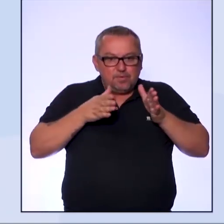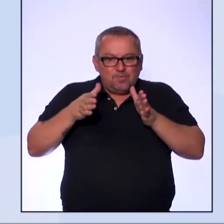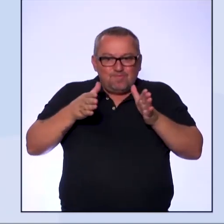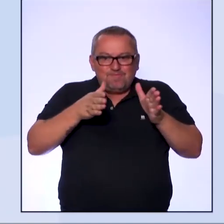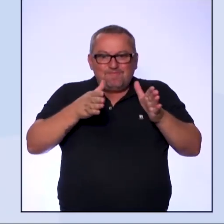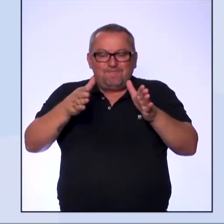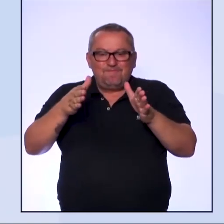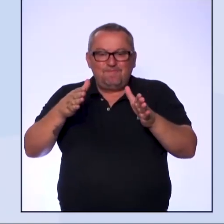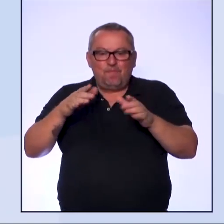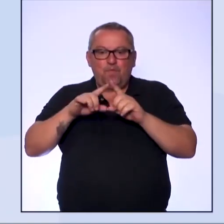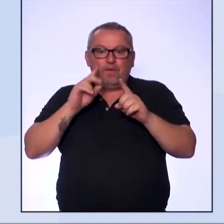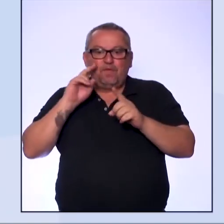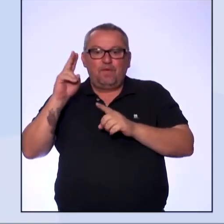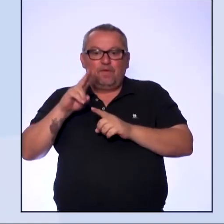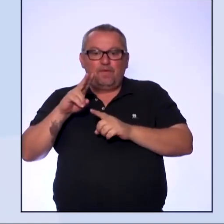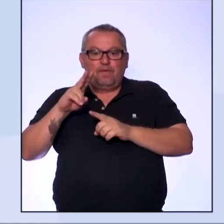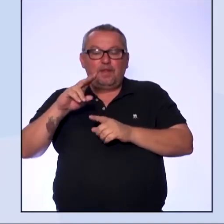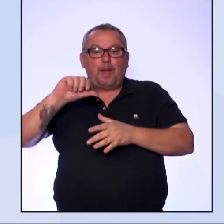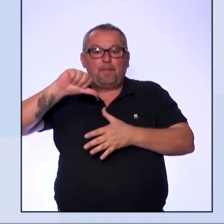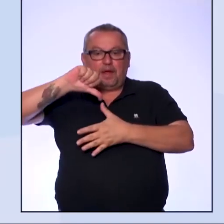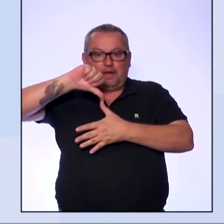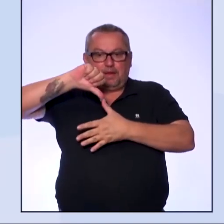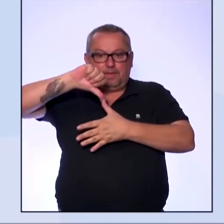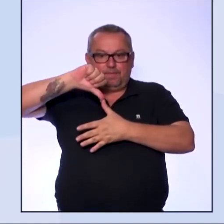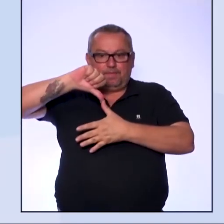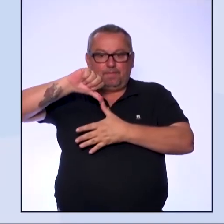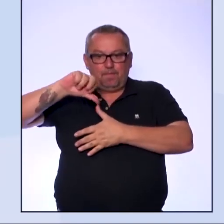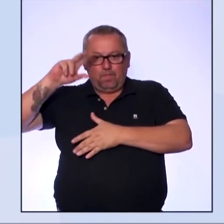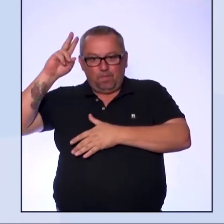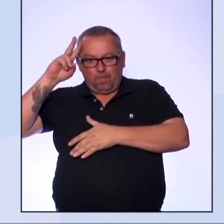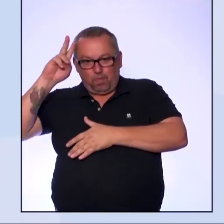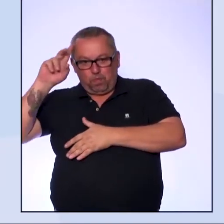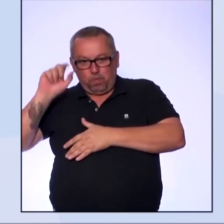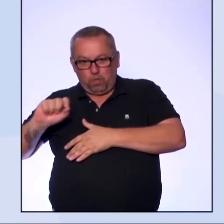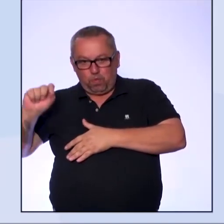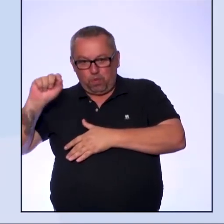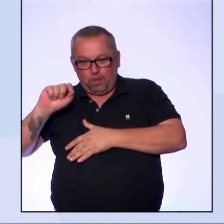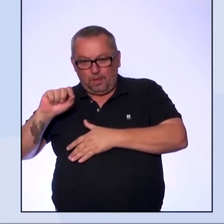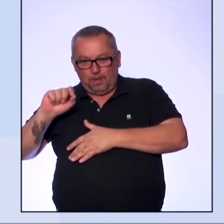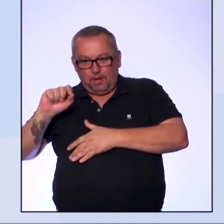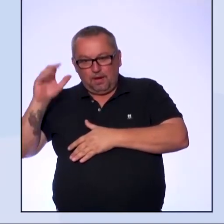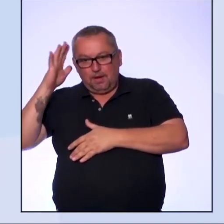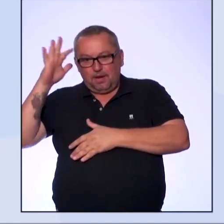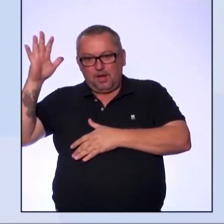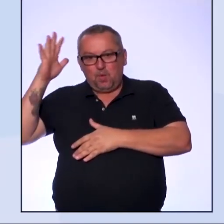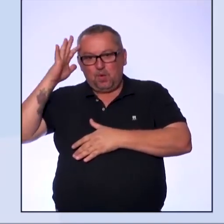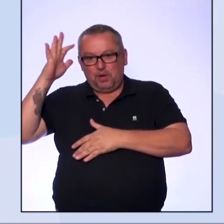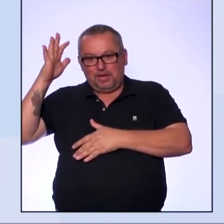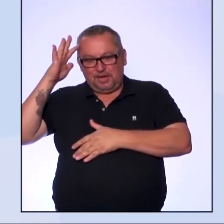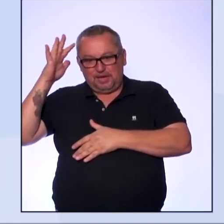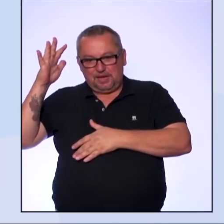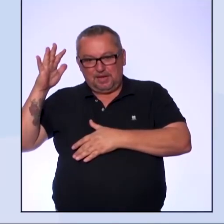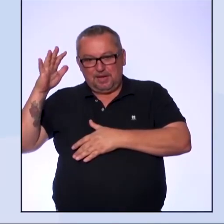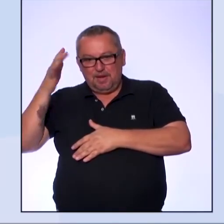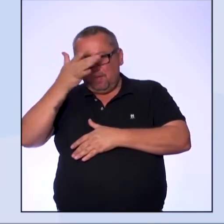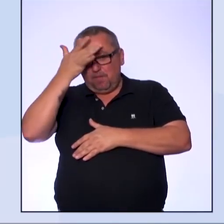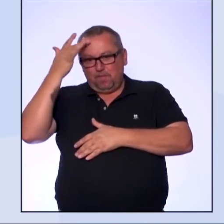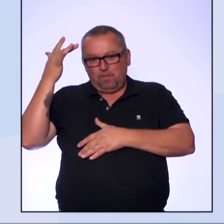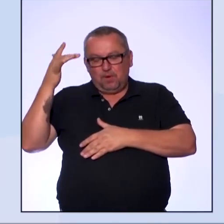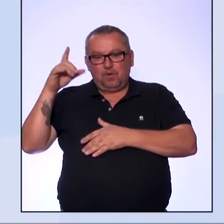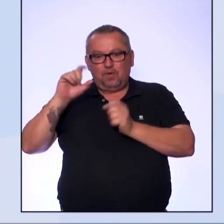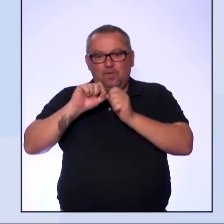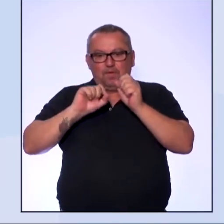né, sobre a questão da América Latina, vamos ver alguns mapas e a localização da ambientalização de alguns povos